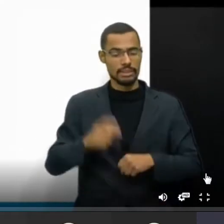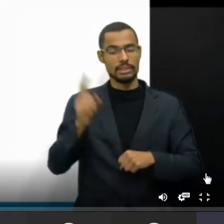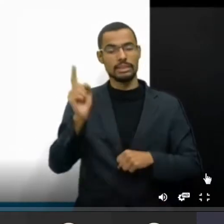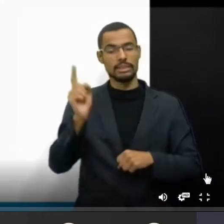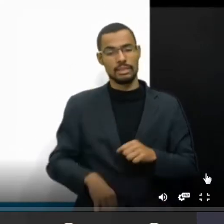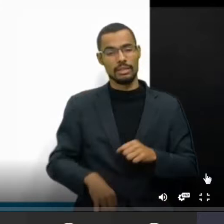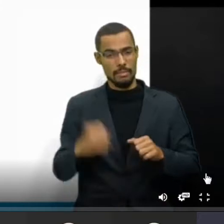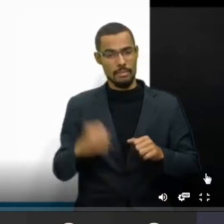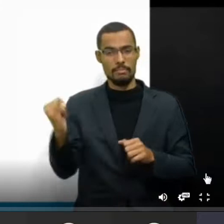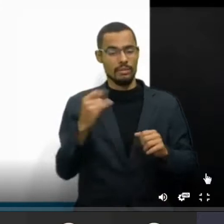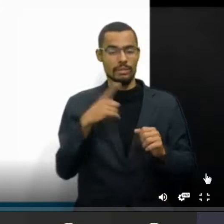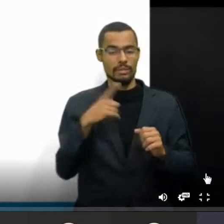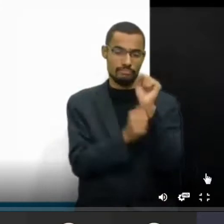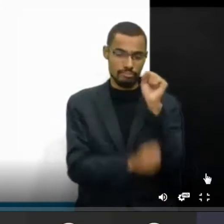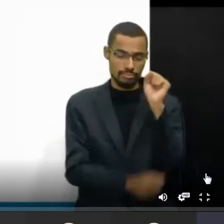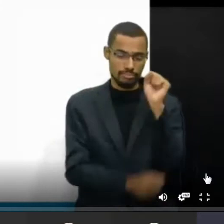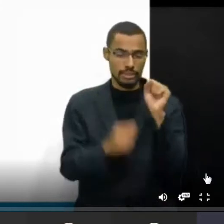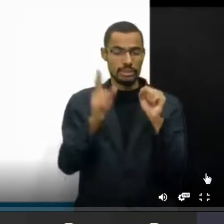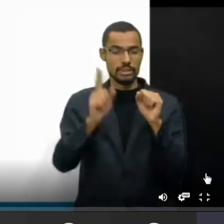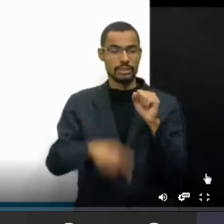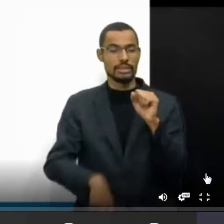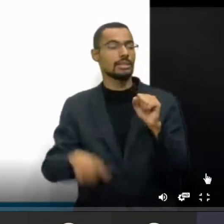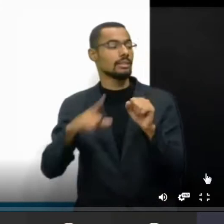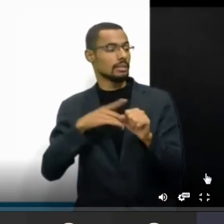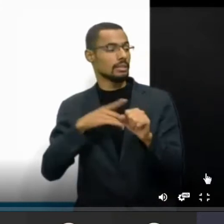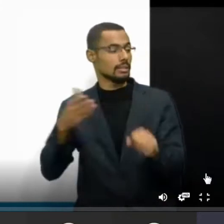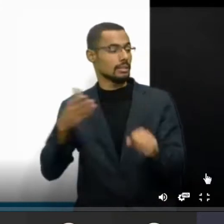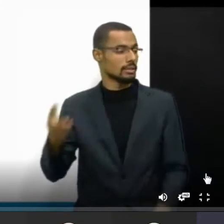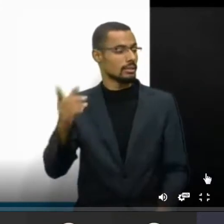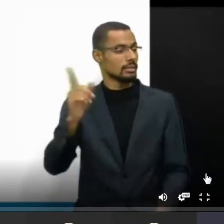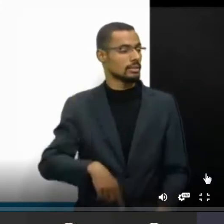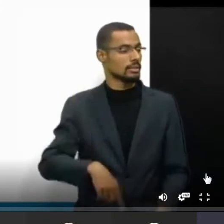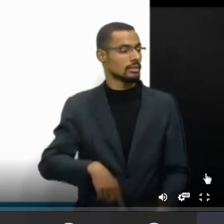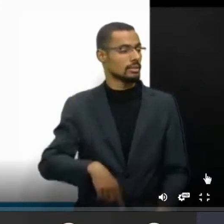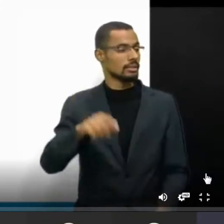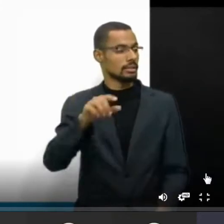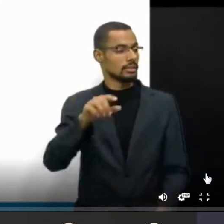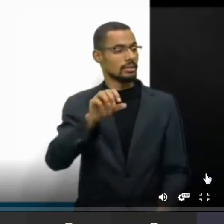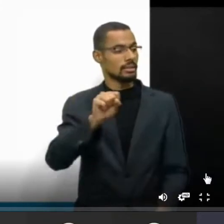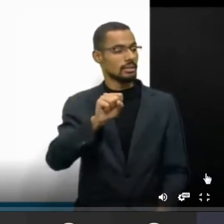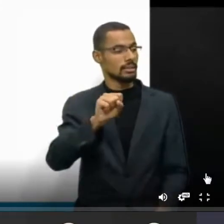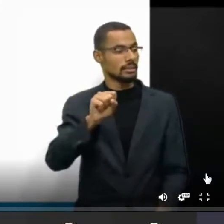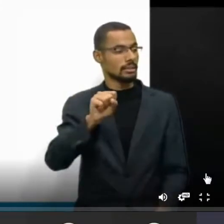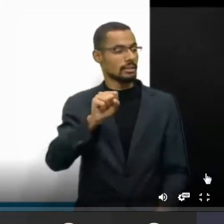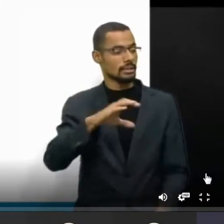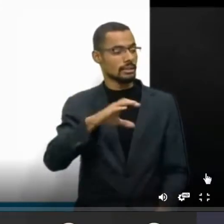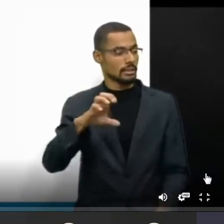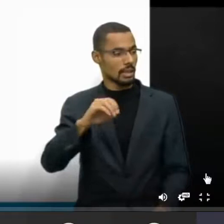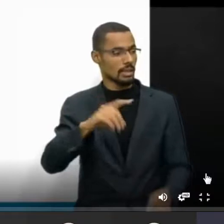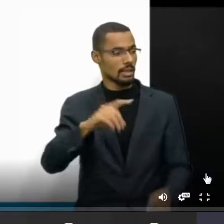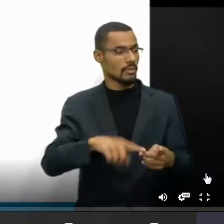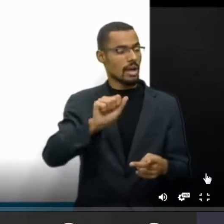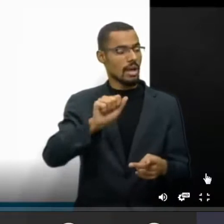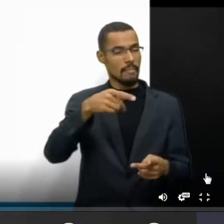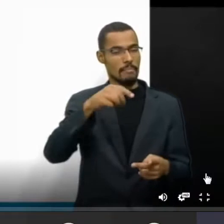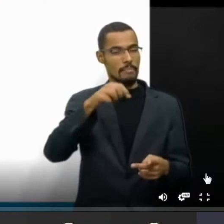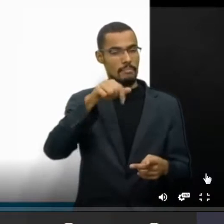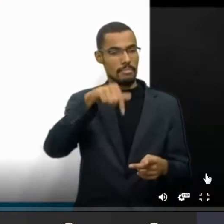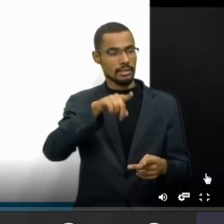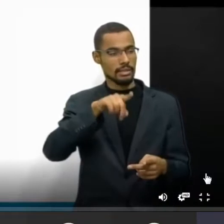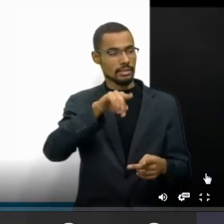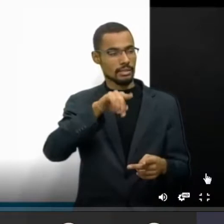então, do bolo fecal. Então, nós temos o ceco, o apêndice, os colos, né, que